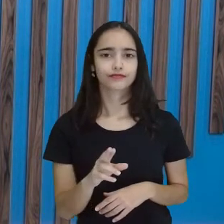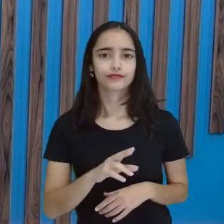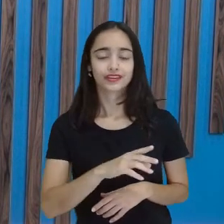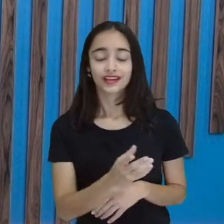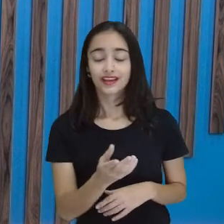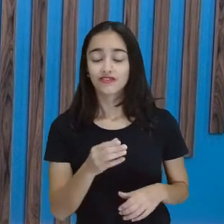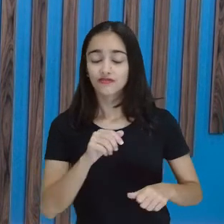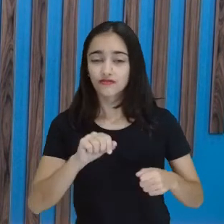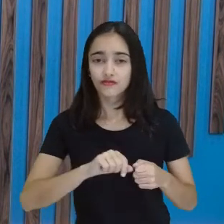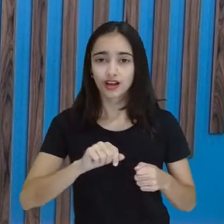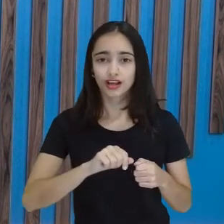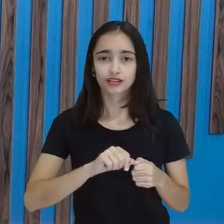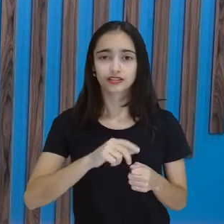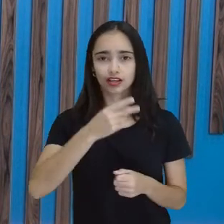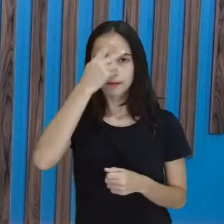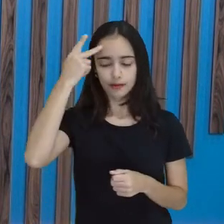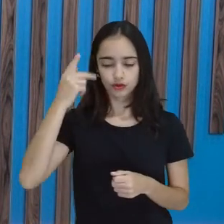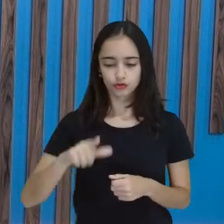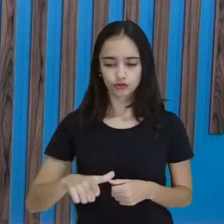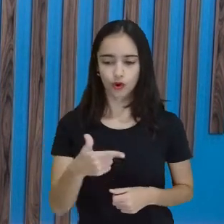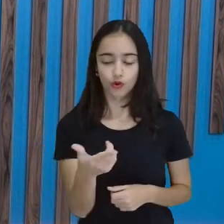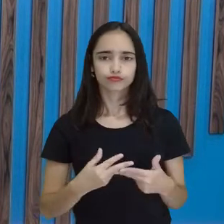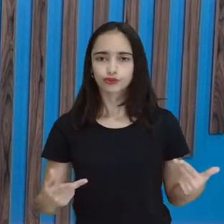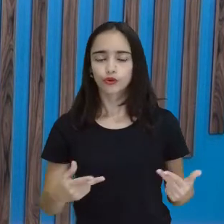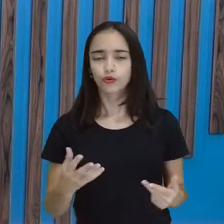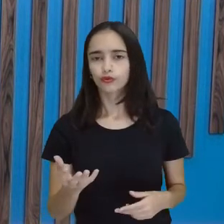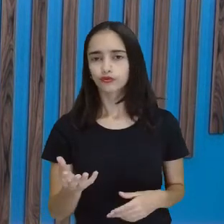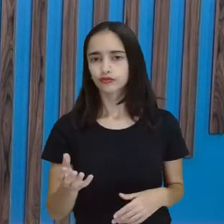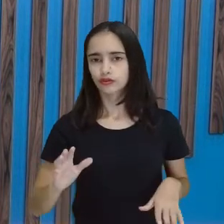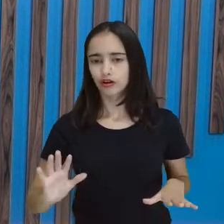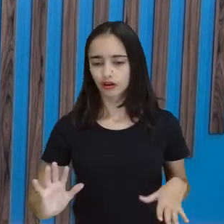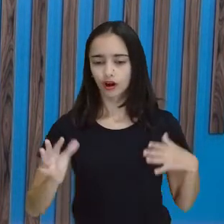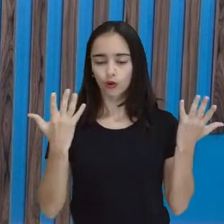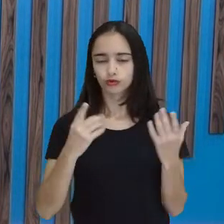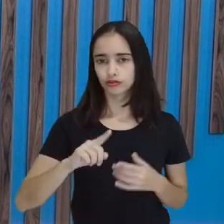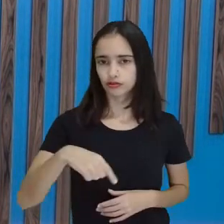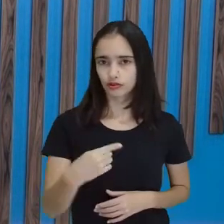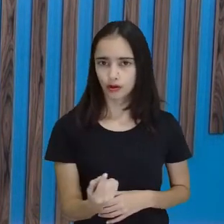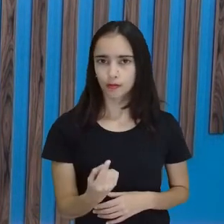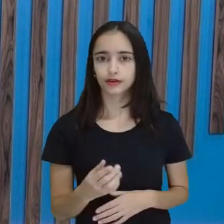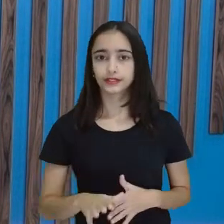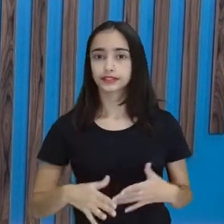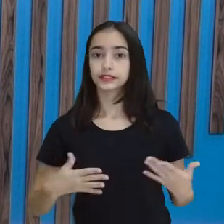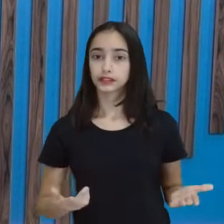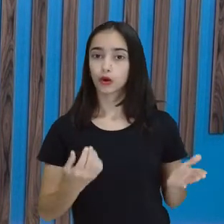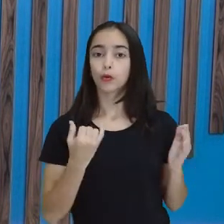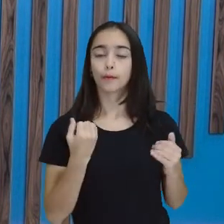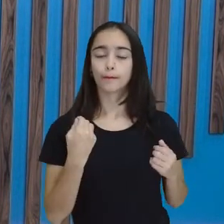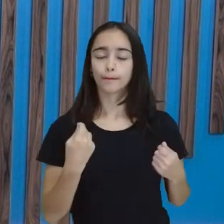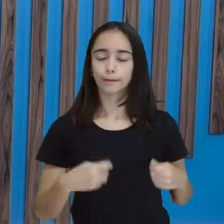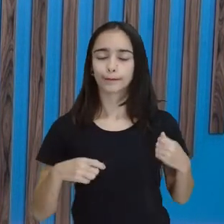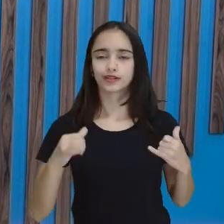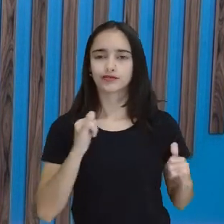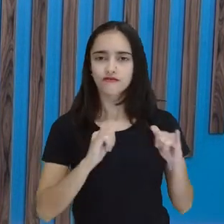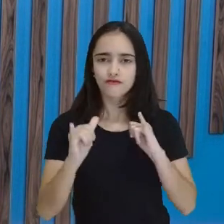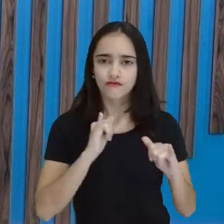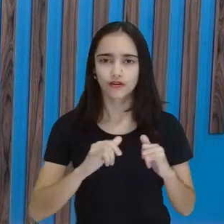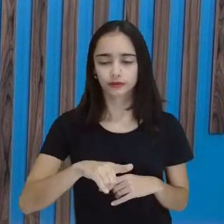passar. Então, qual é a situação comunicativa do cartaz? Para que um